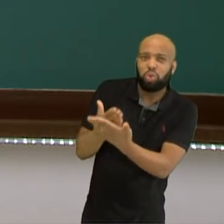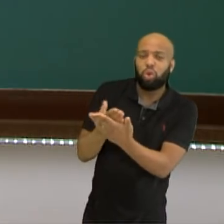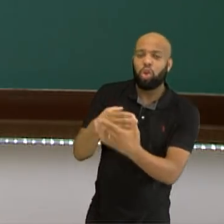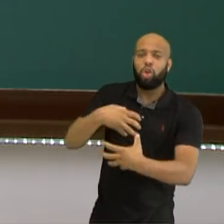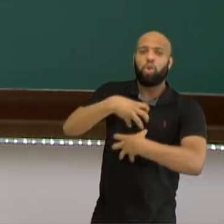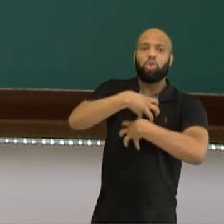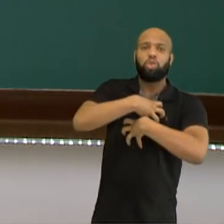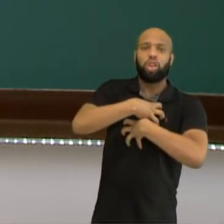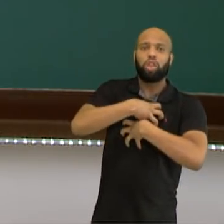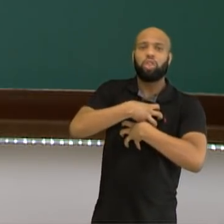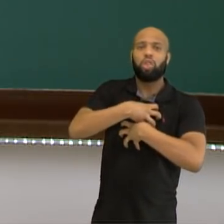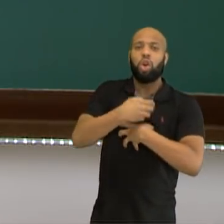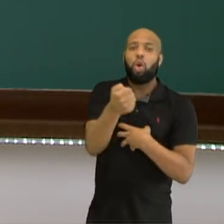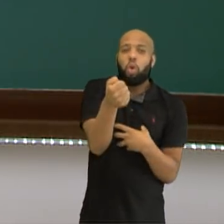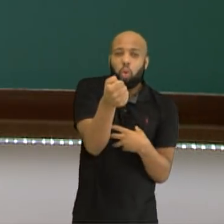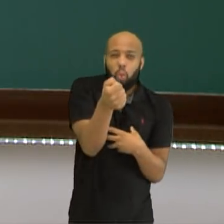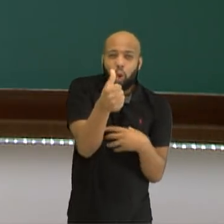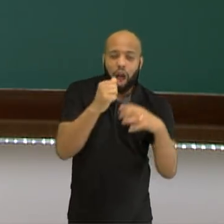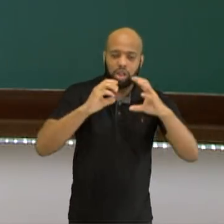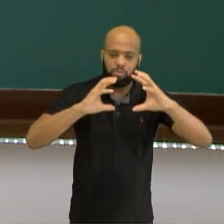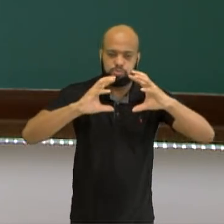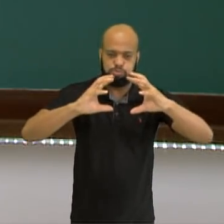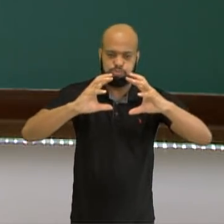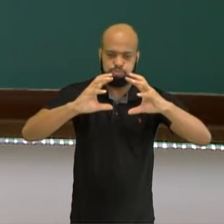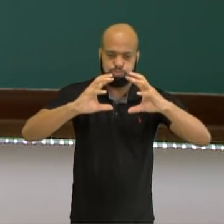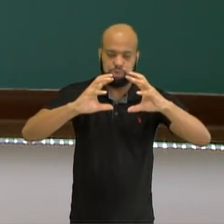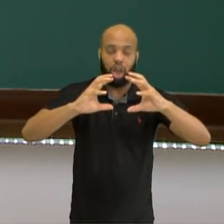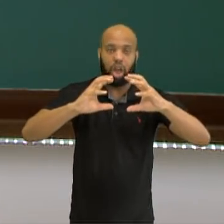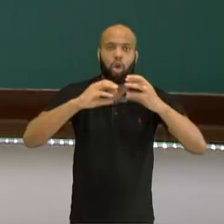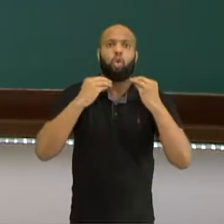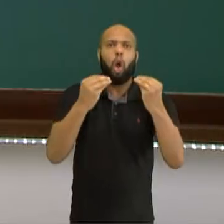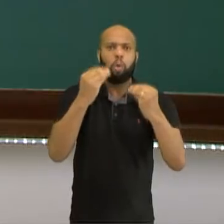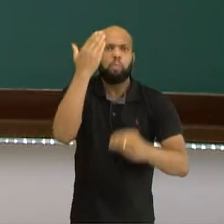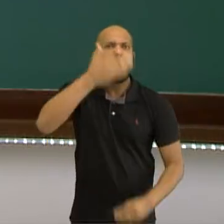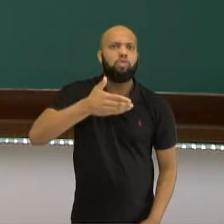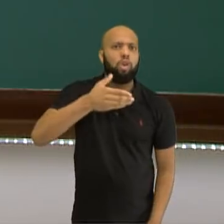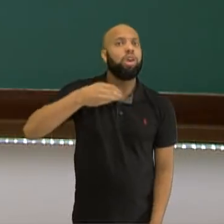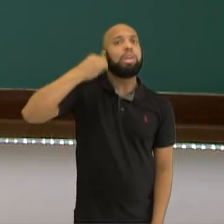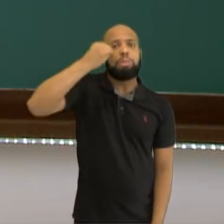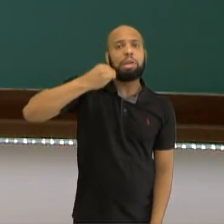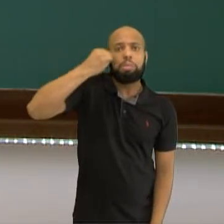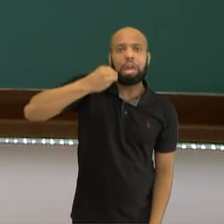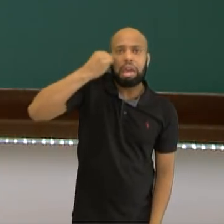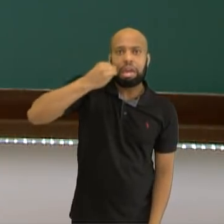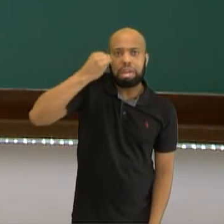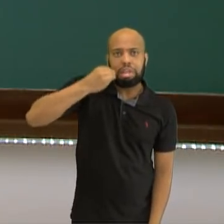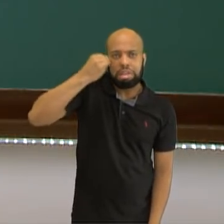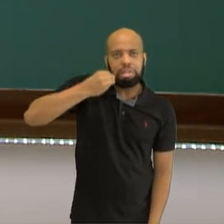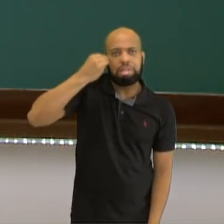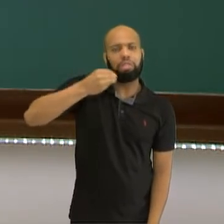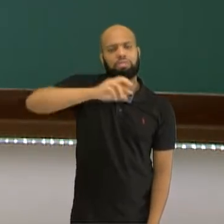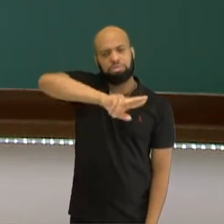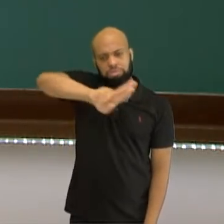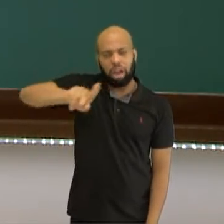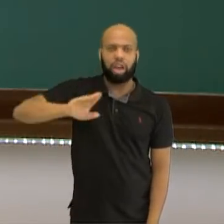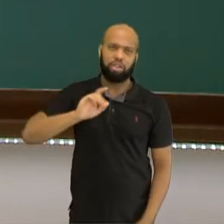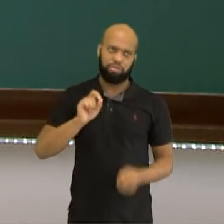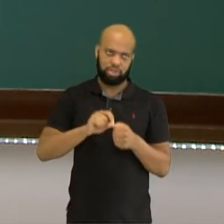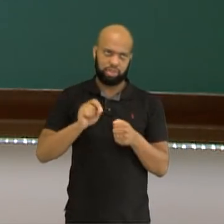formato quase esférico, através de experimentos, de observações, como ele mencionou. Vamos continuar a